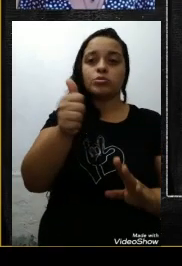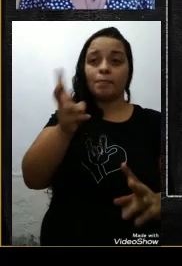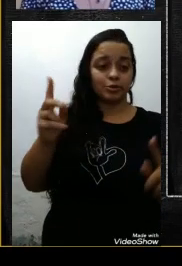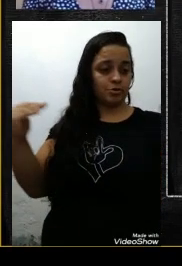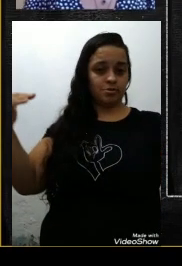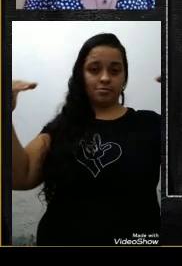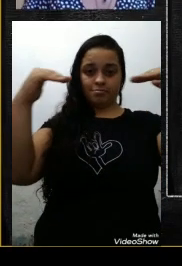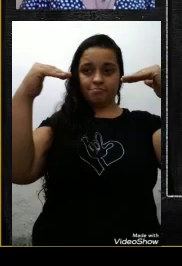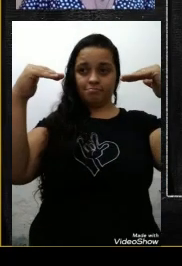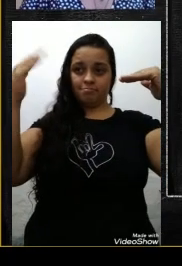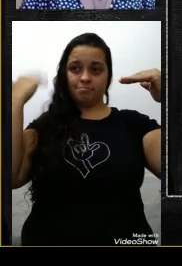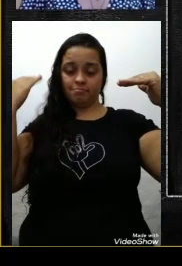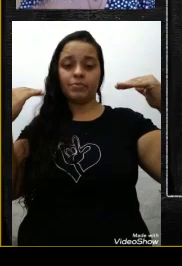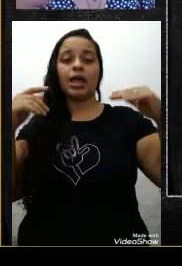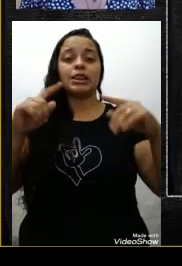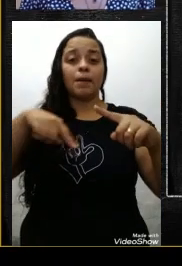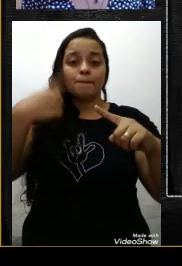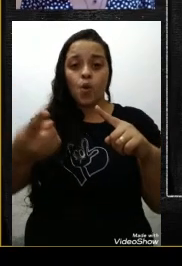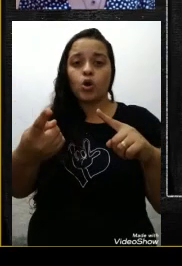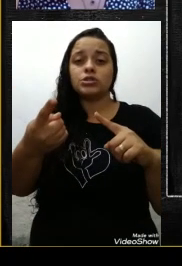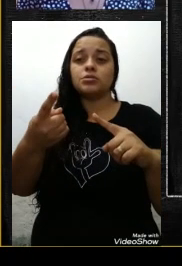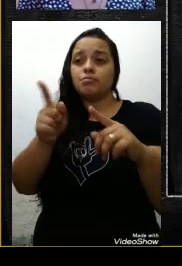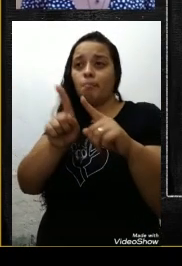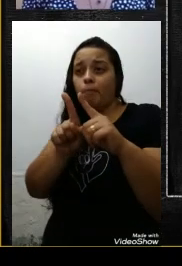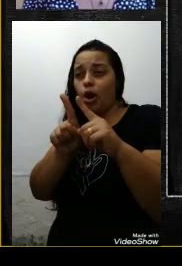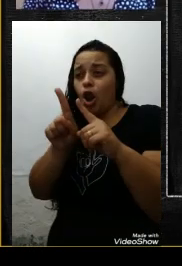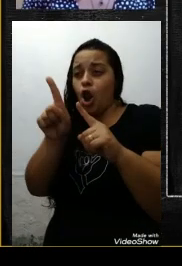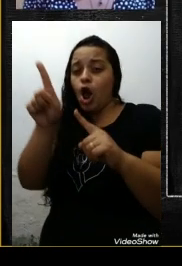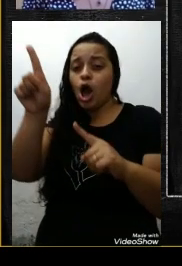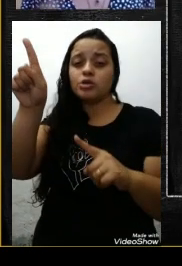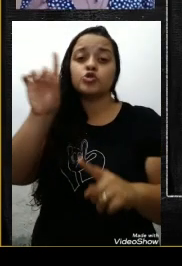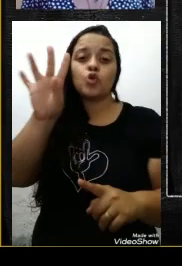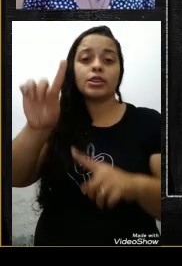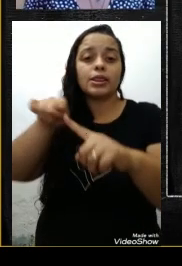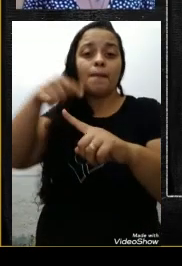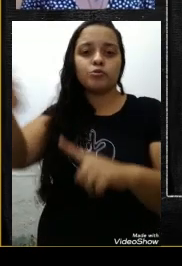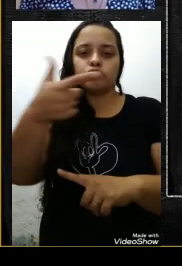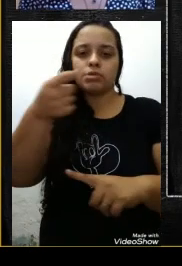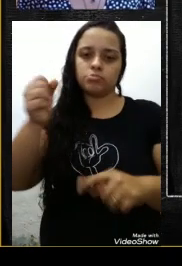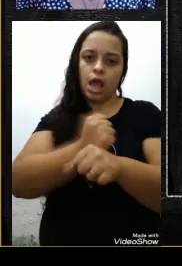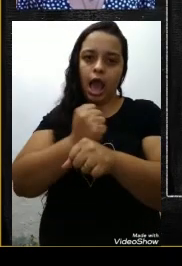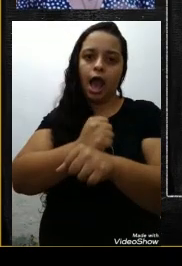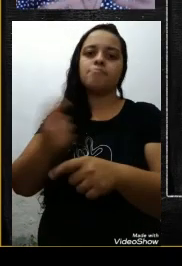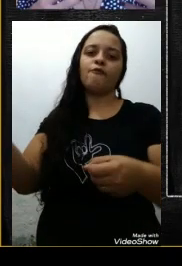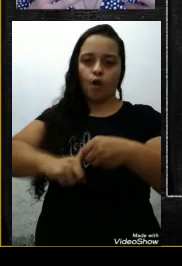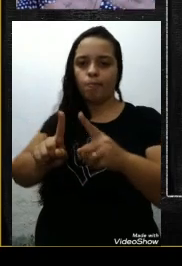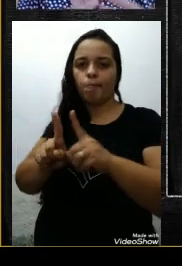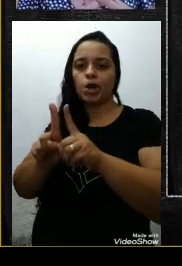XI, e demora cerca de 200 anos para poder retornar ao seu número original